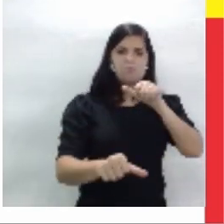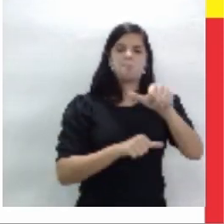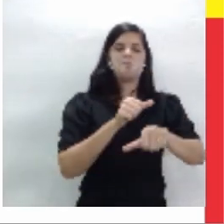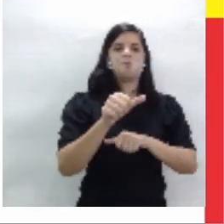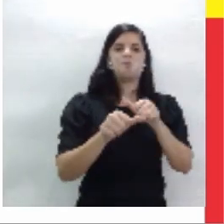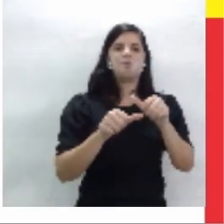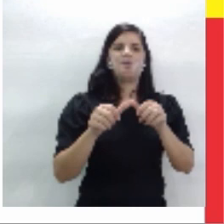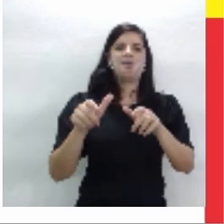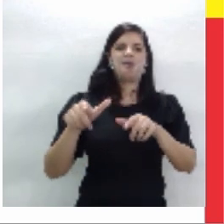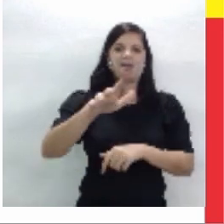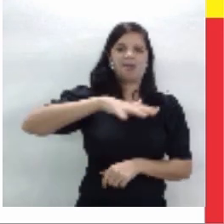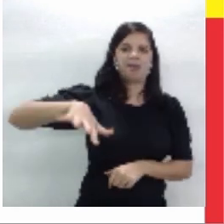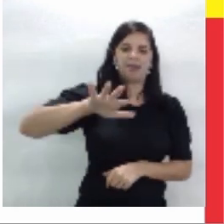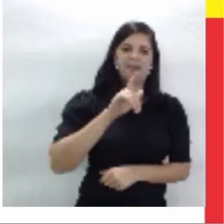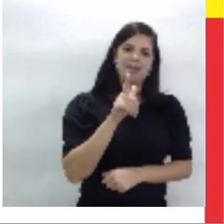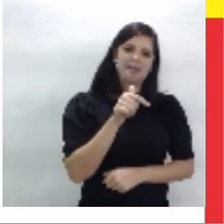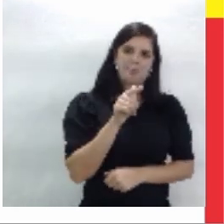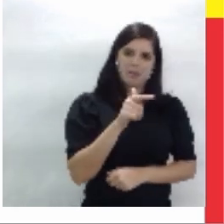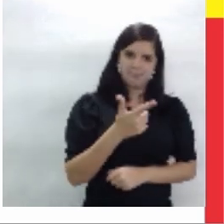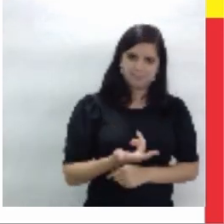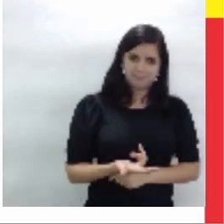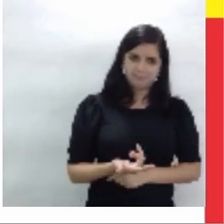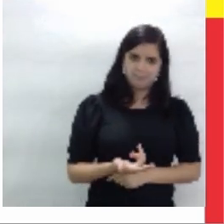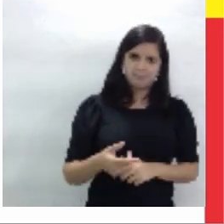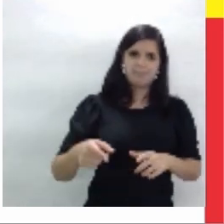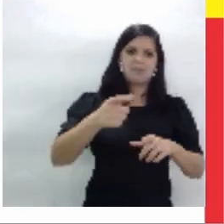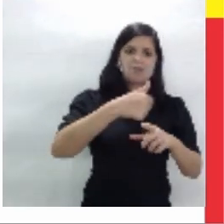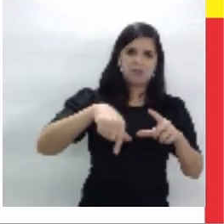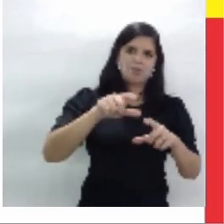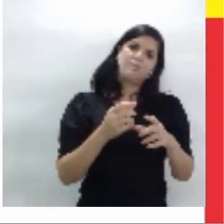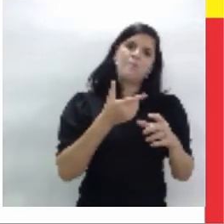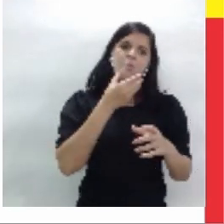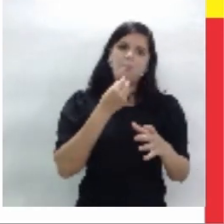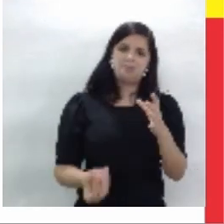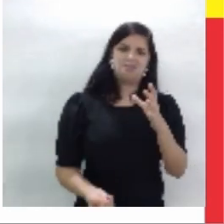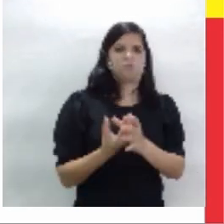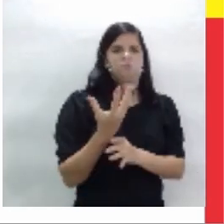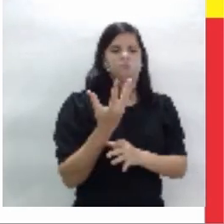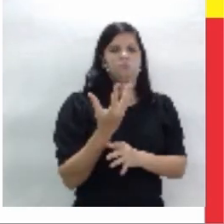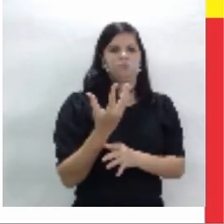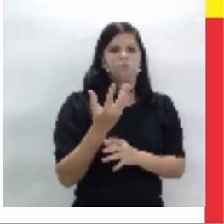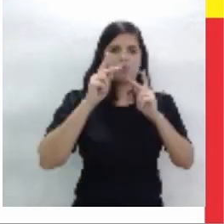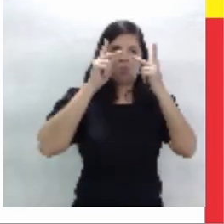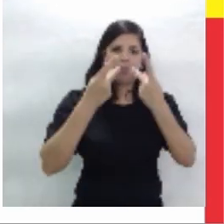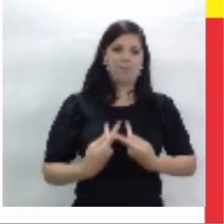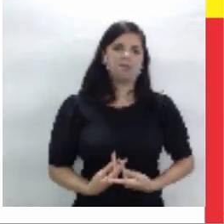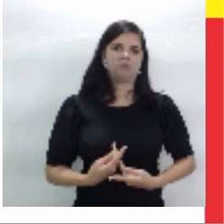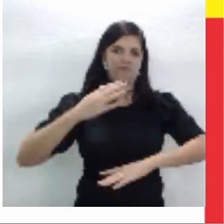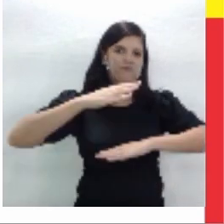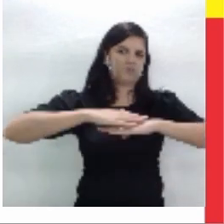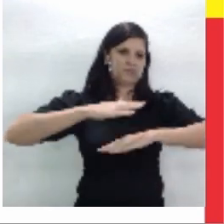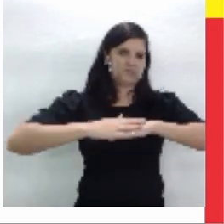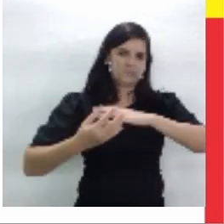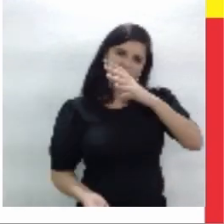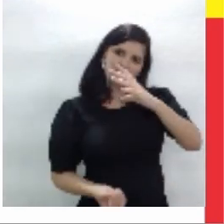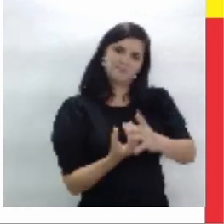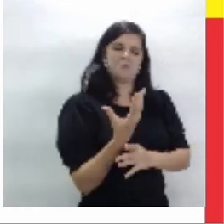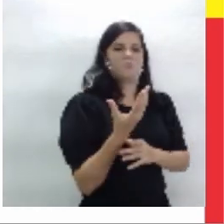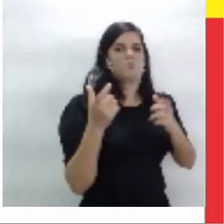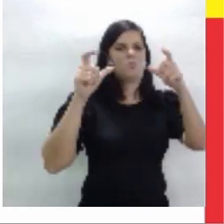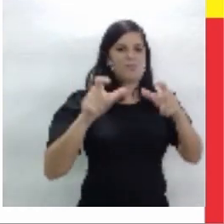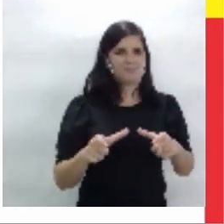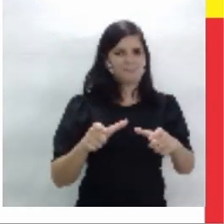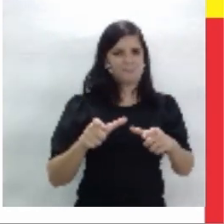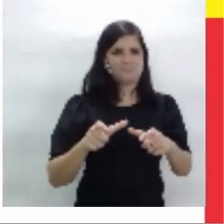aí numa área de lago. Então, uma lagoa artificial. Por meio da atividade humana, por meio do homem, esse ambiente